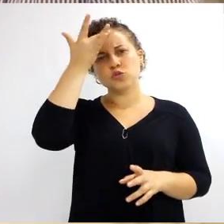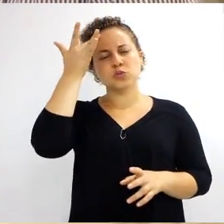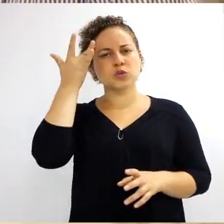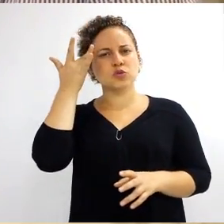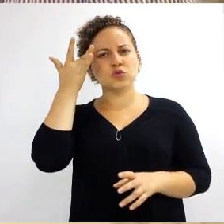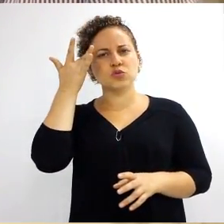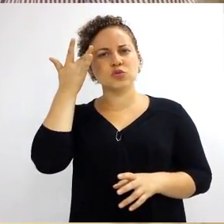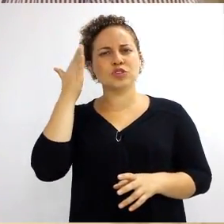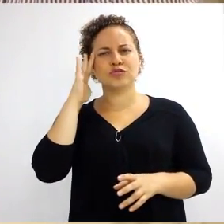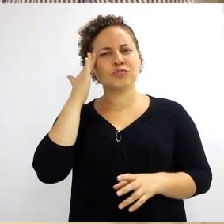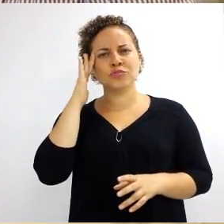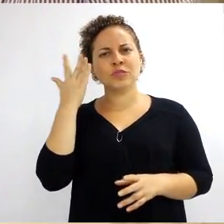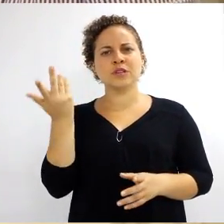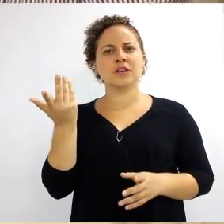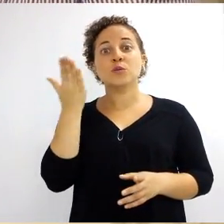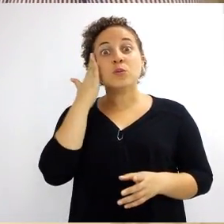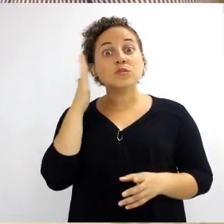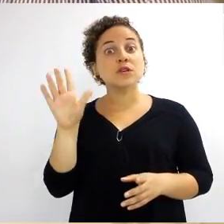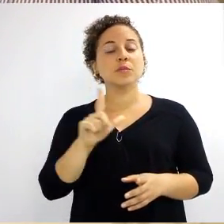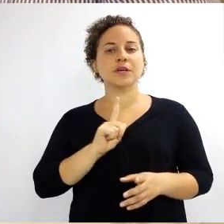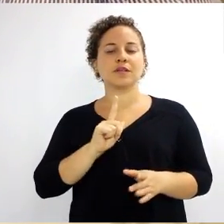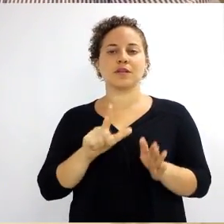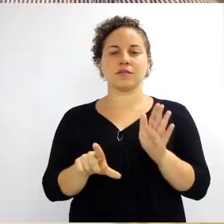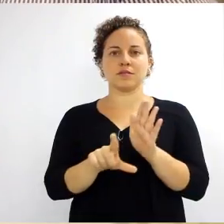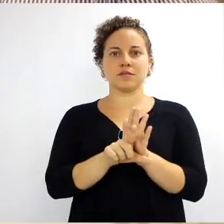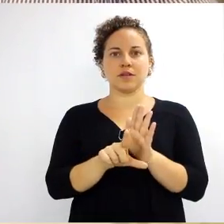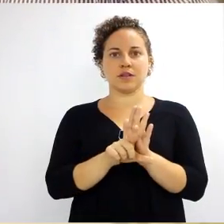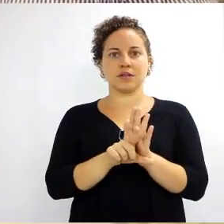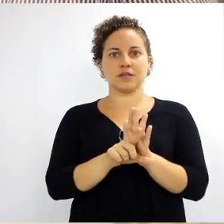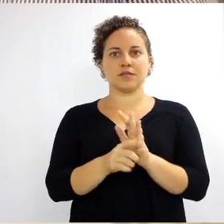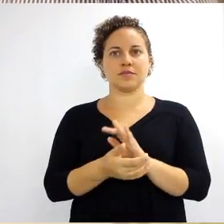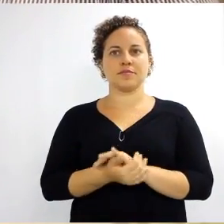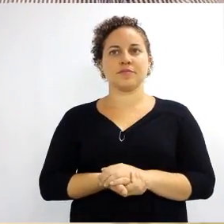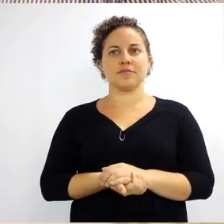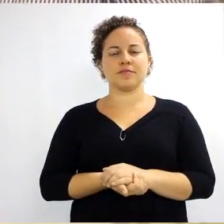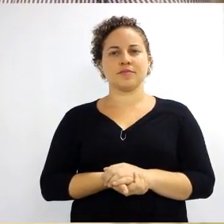lei 48. Mas assim, o que é pago ao trabalhador portuário